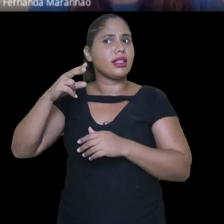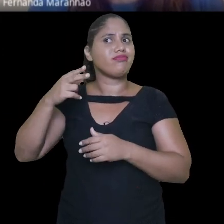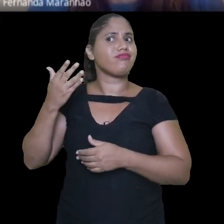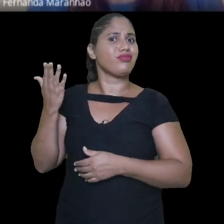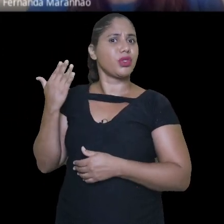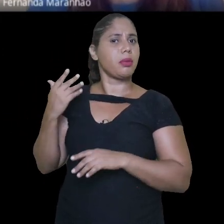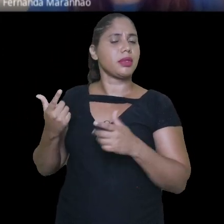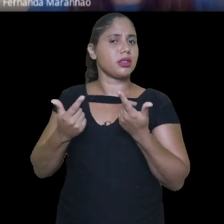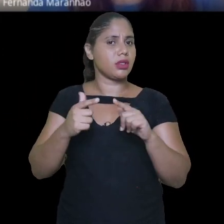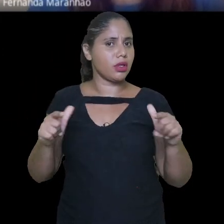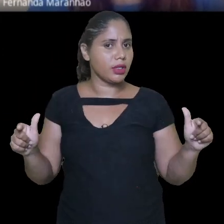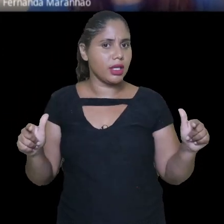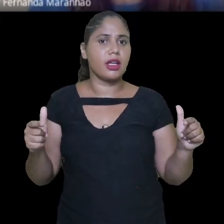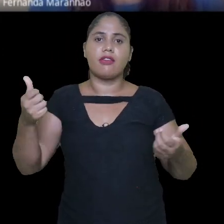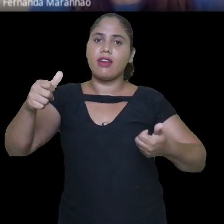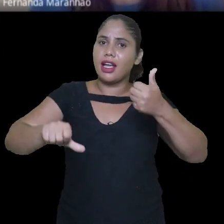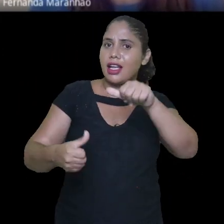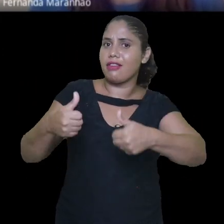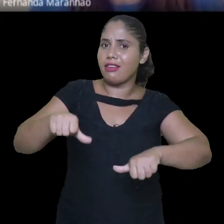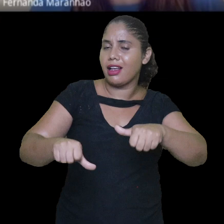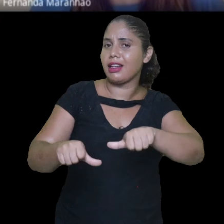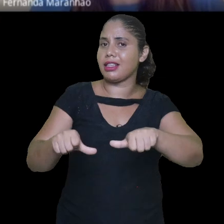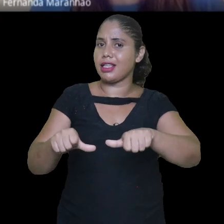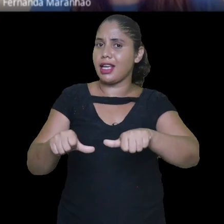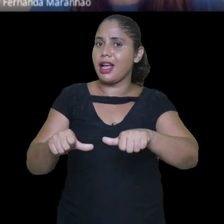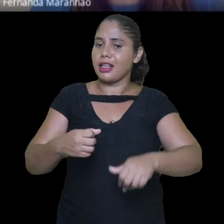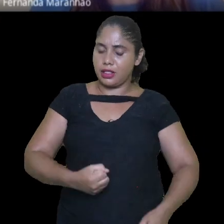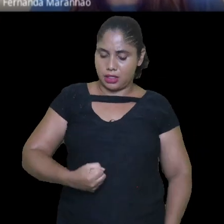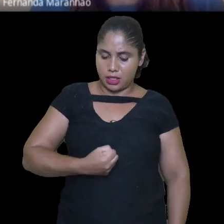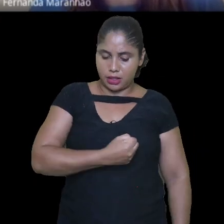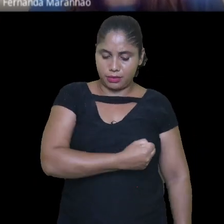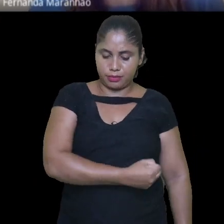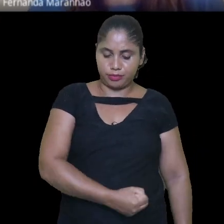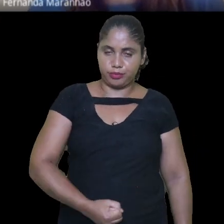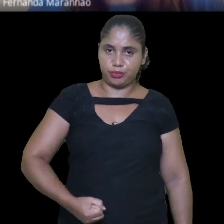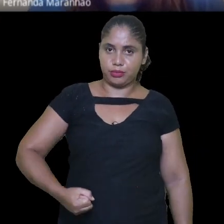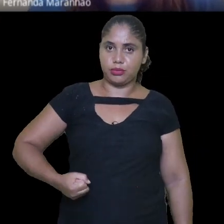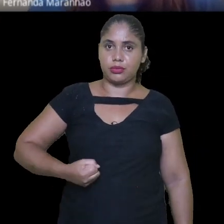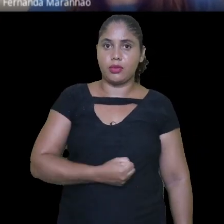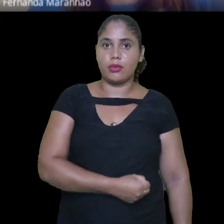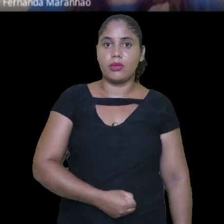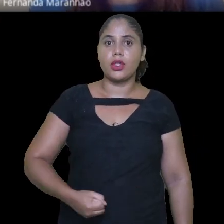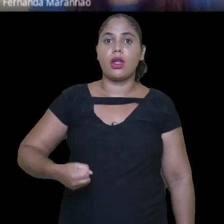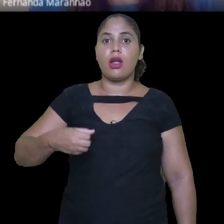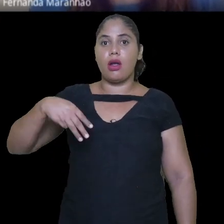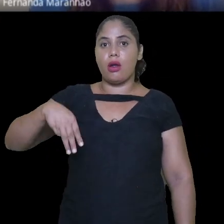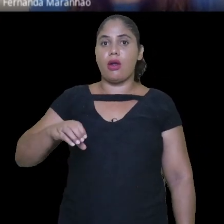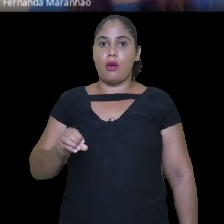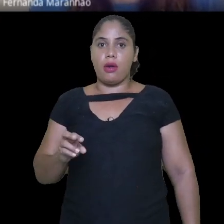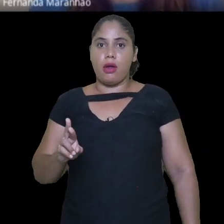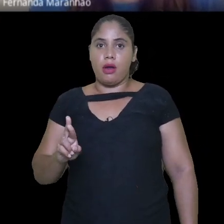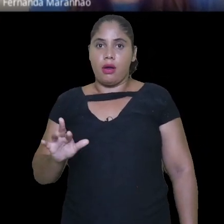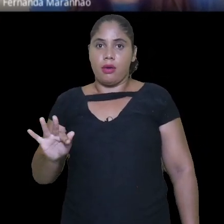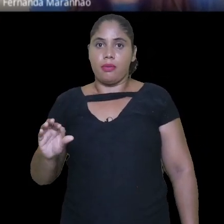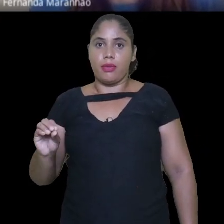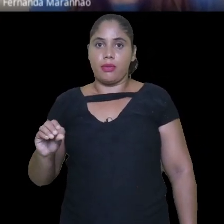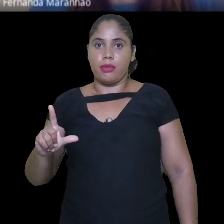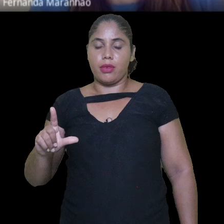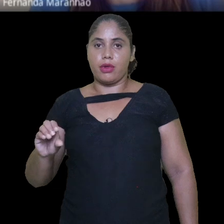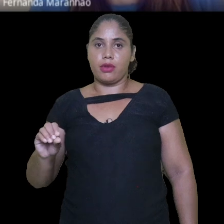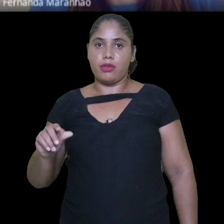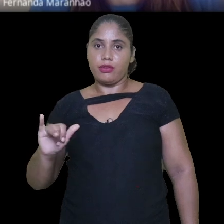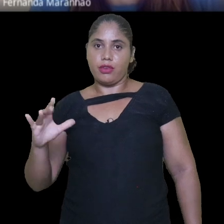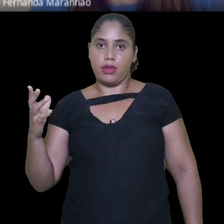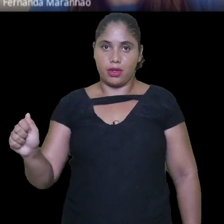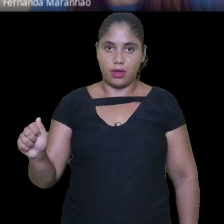trimestre. Então, esse é o momento ideal para que essas pacientes sejam submetidas à medida do colo uterino. E aqui, à direita,